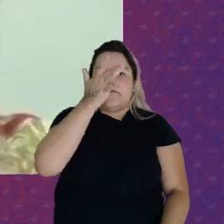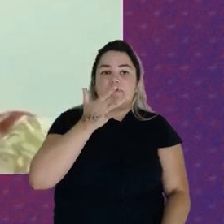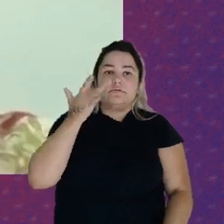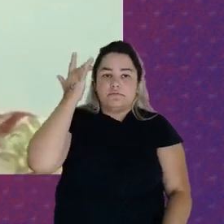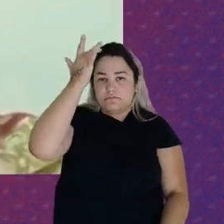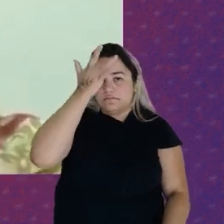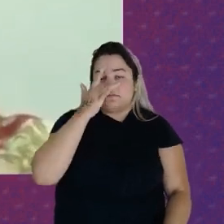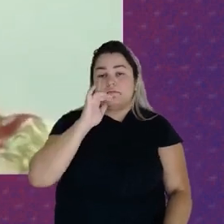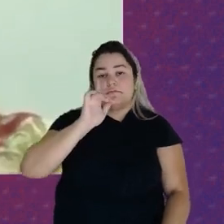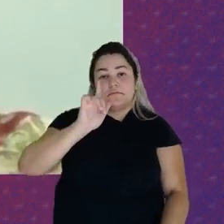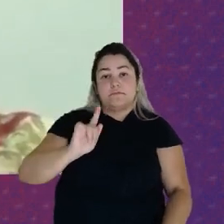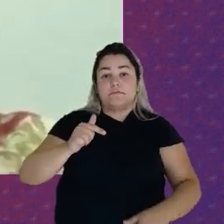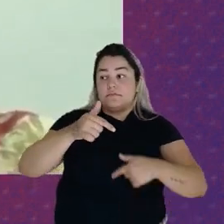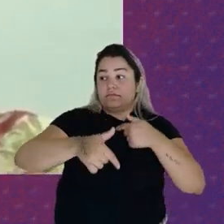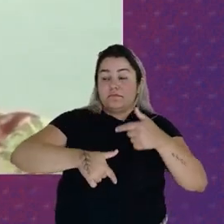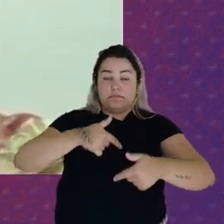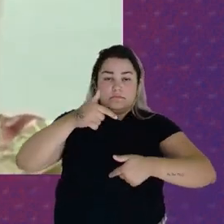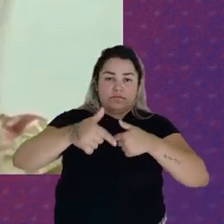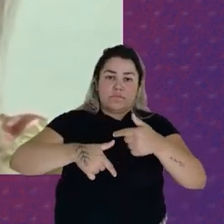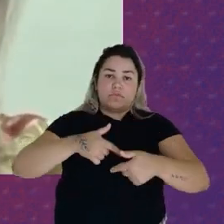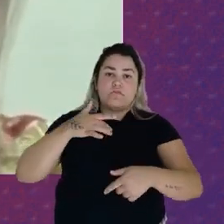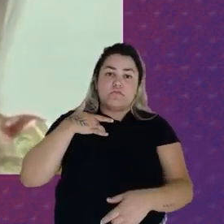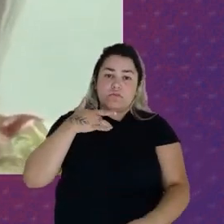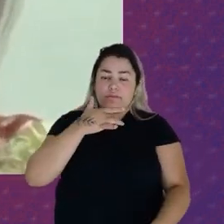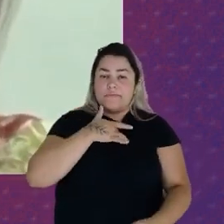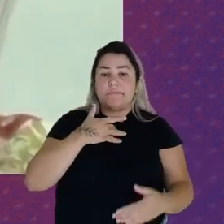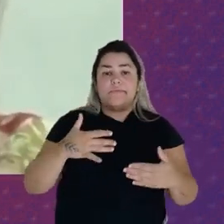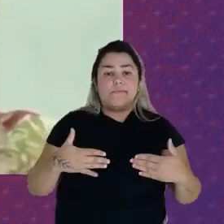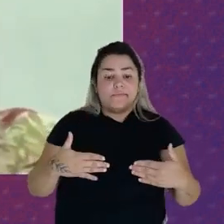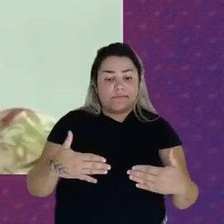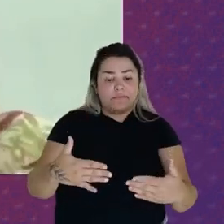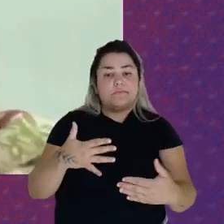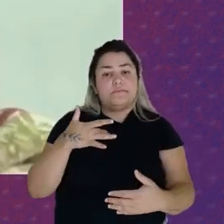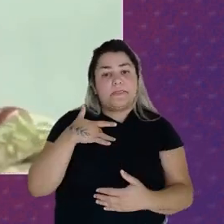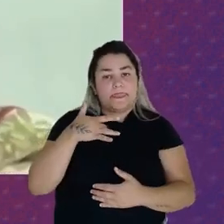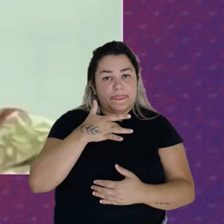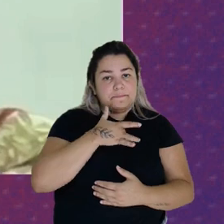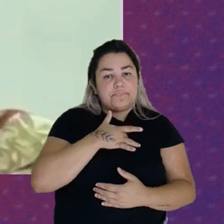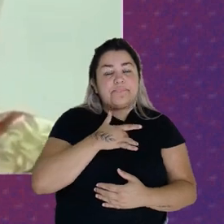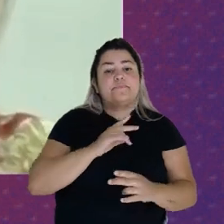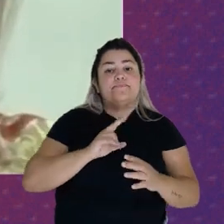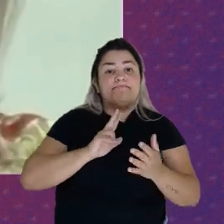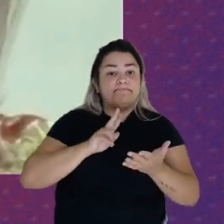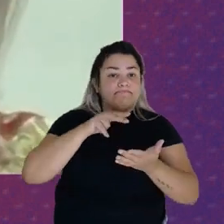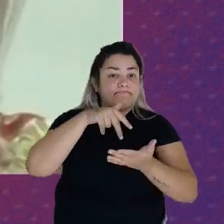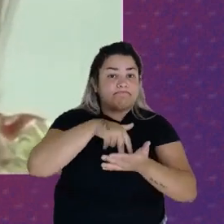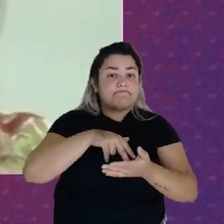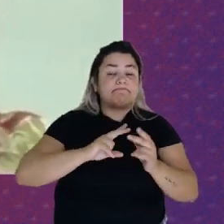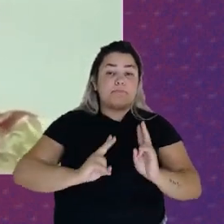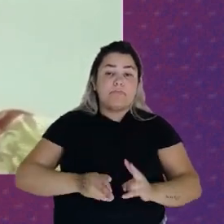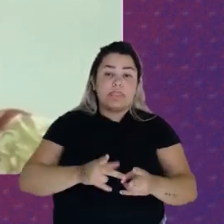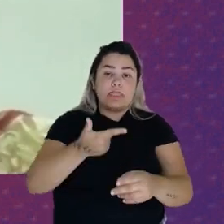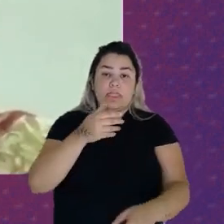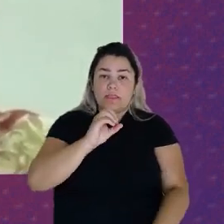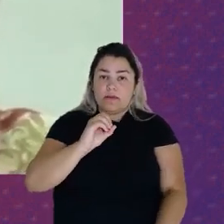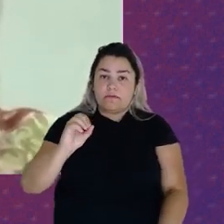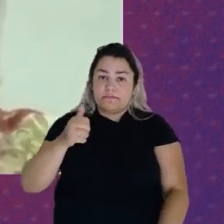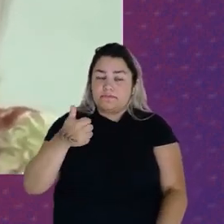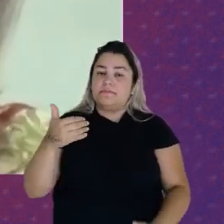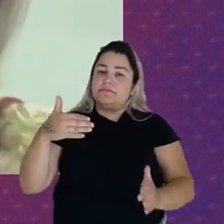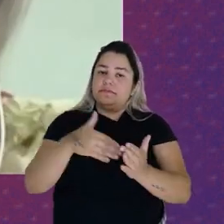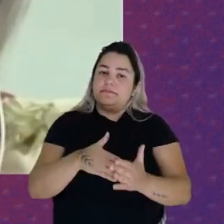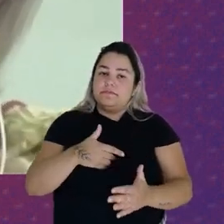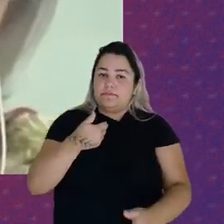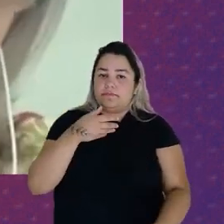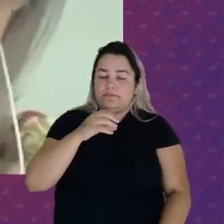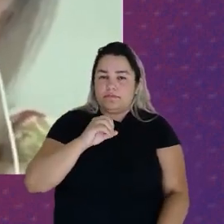Gestão do Trabalho, Educação e Saúde do Ministério da Saúde. Permaneci neste cargo de 2011 a 2012. E a